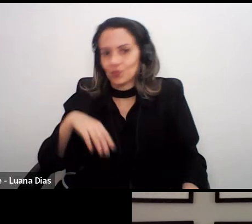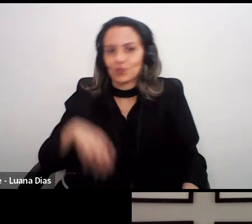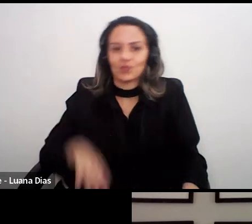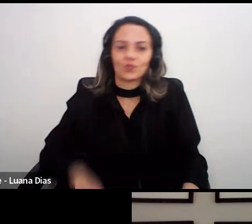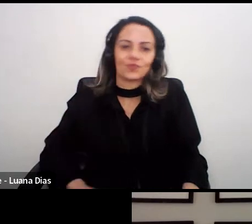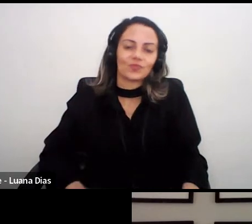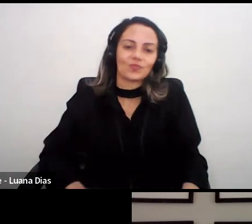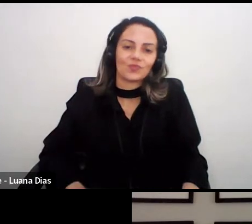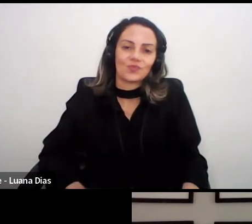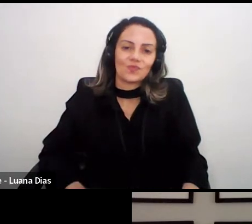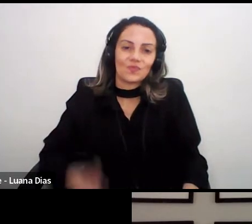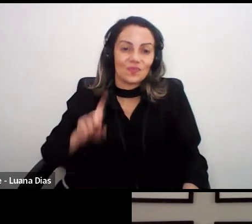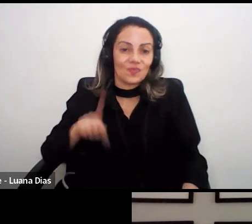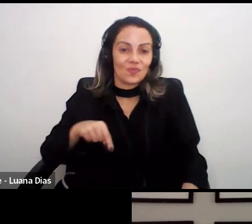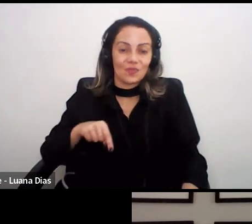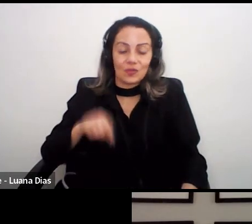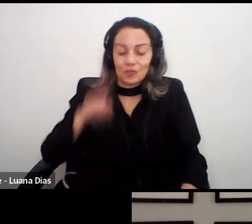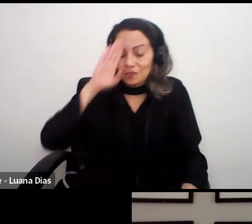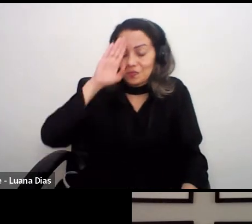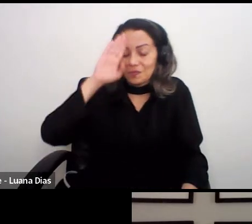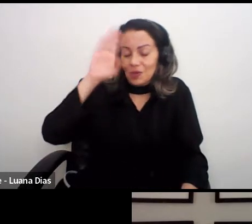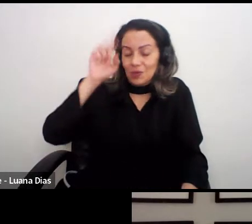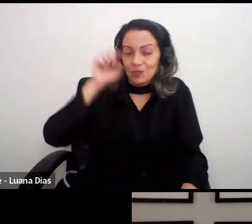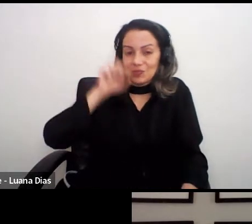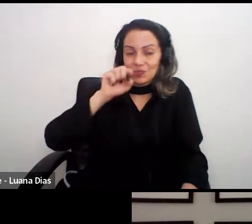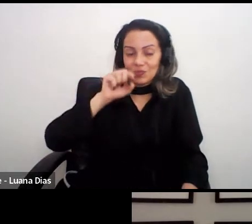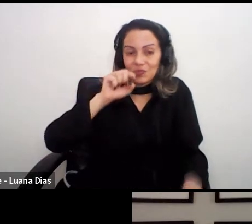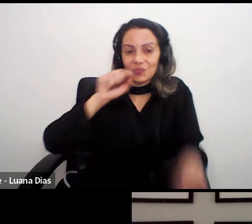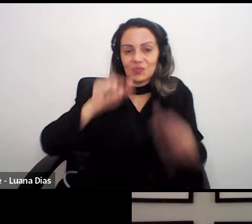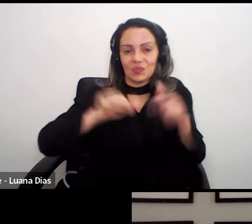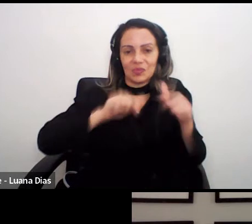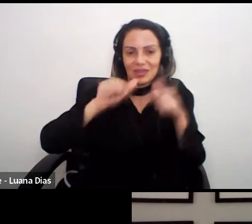que é o cabeça desse negócio, né? O cara